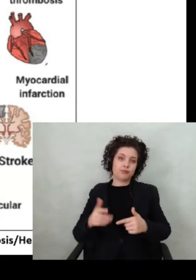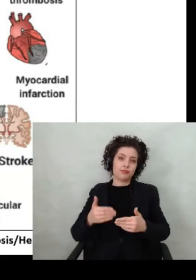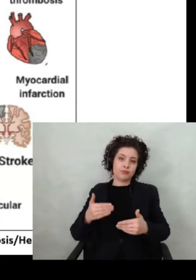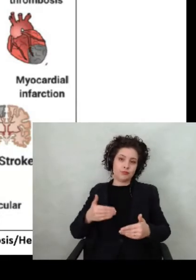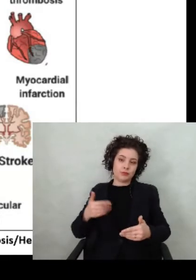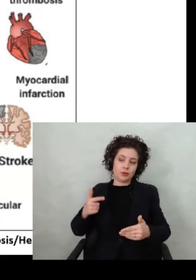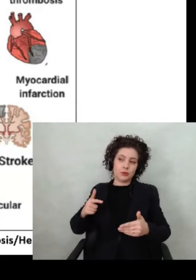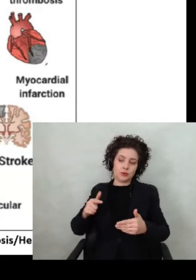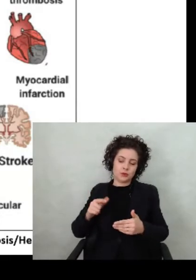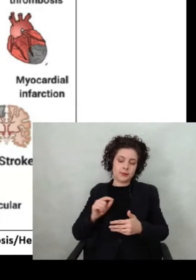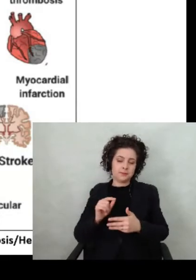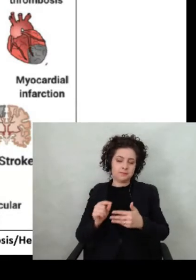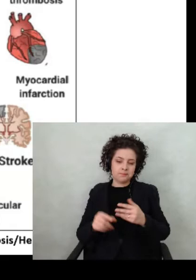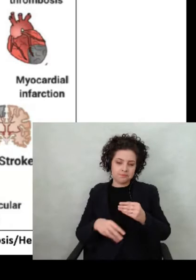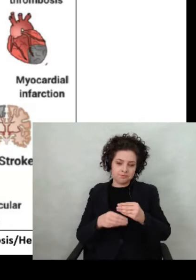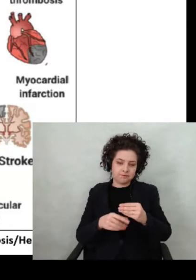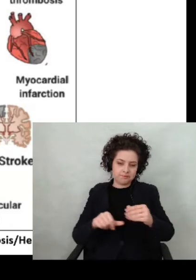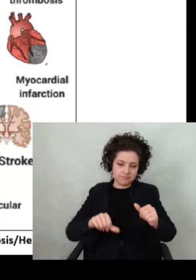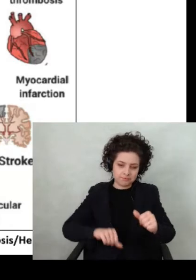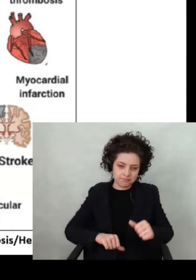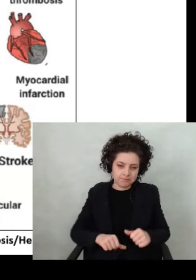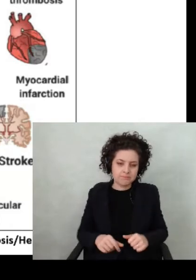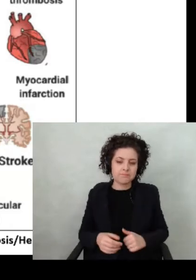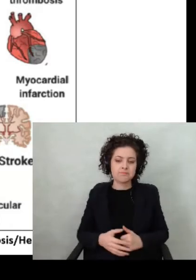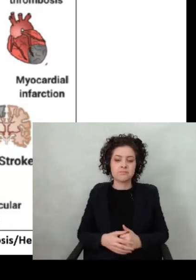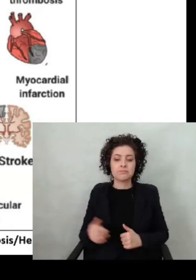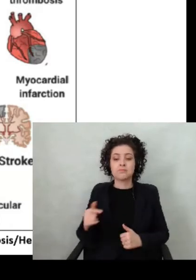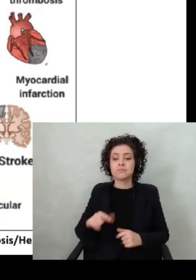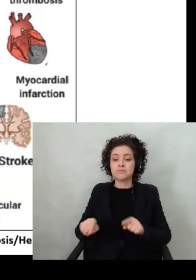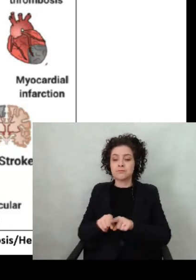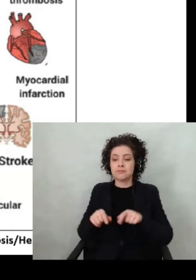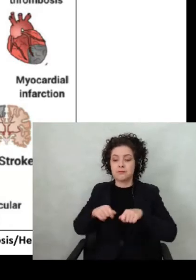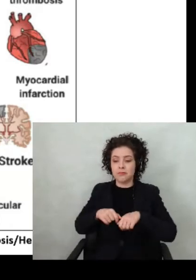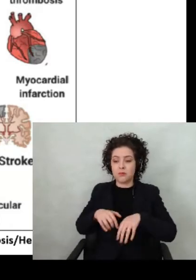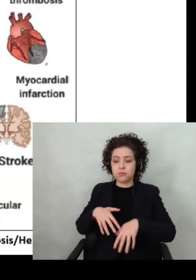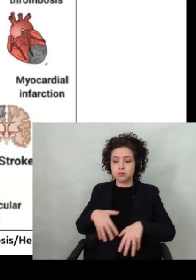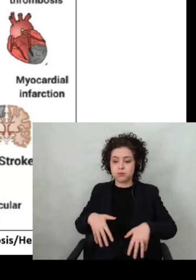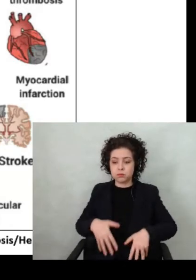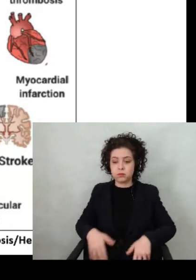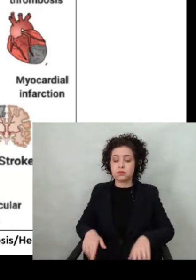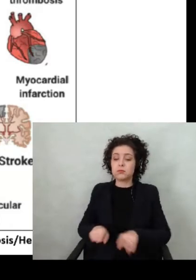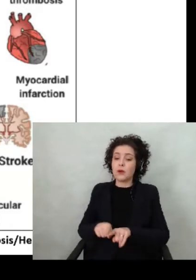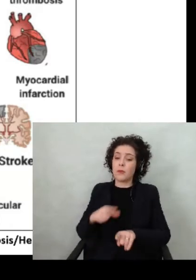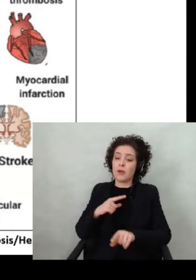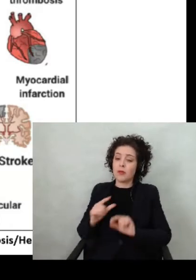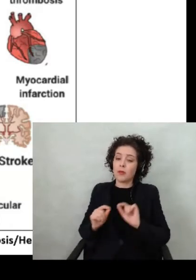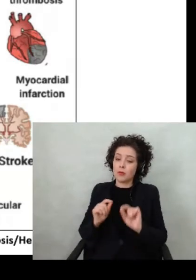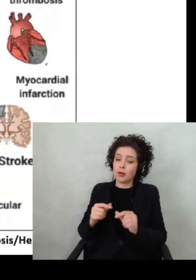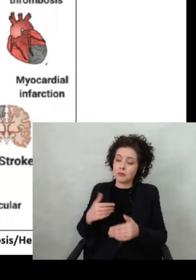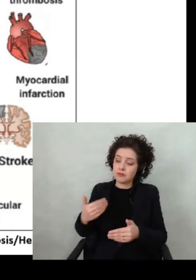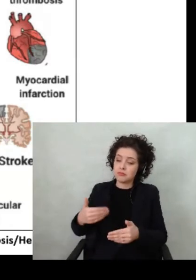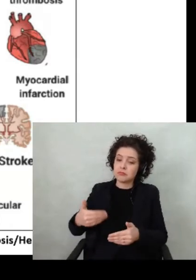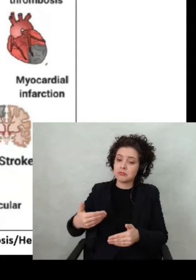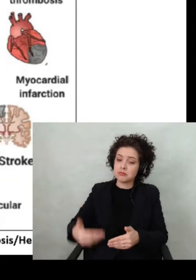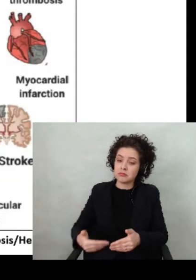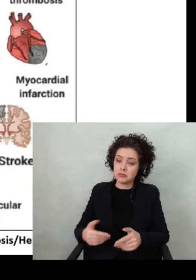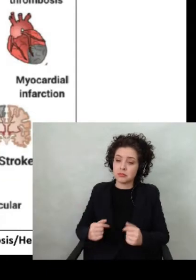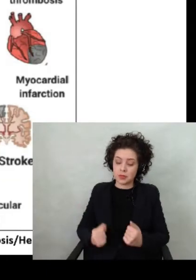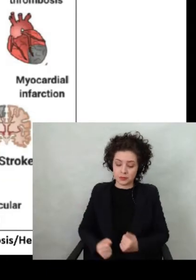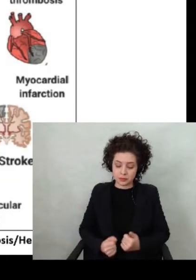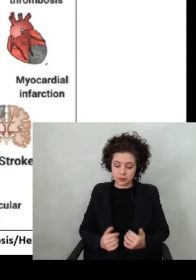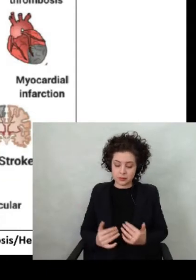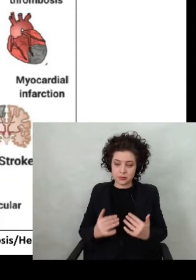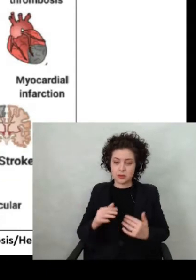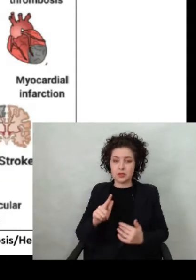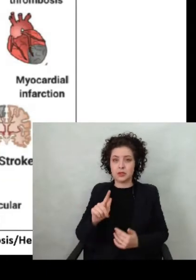E além dessa grande ativação inflamatória, nós vamos ter essa tendência à trombogênese, né? Tanto por